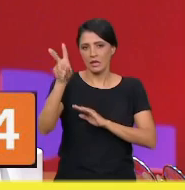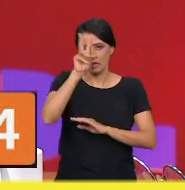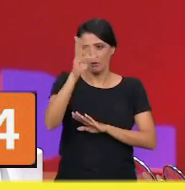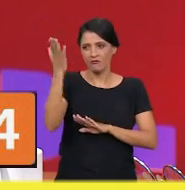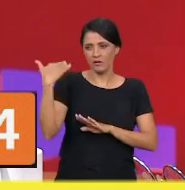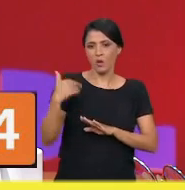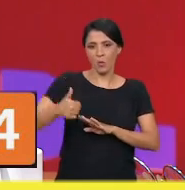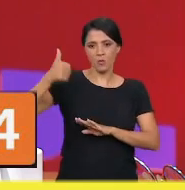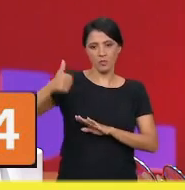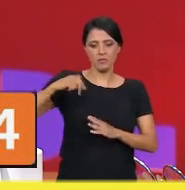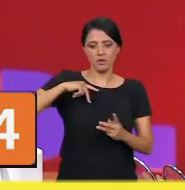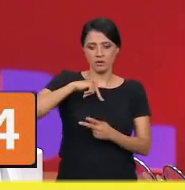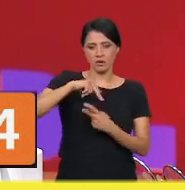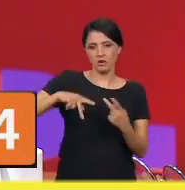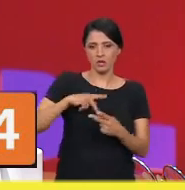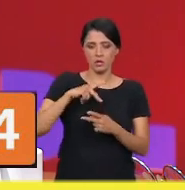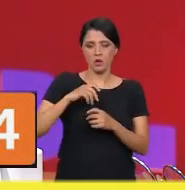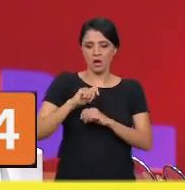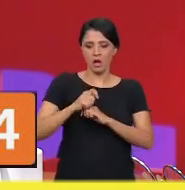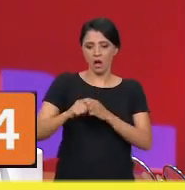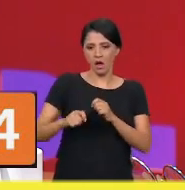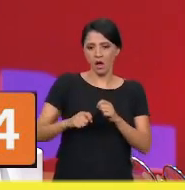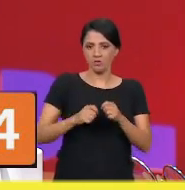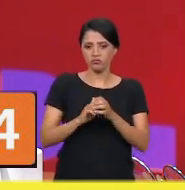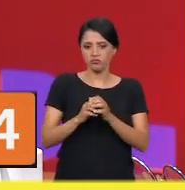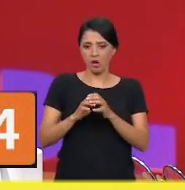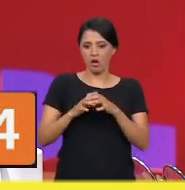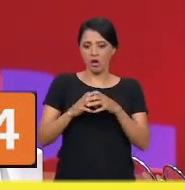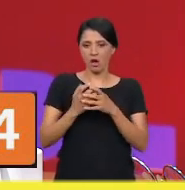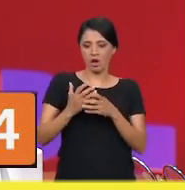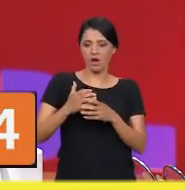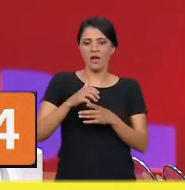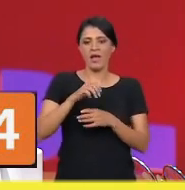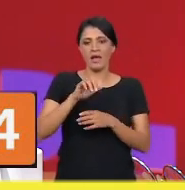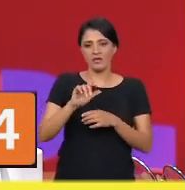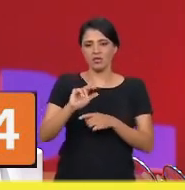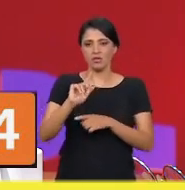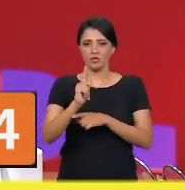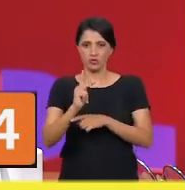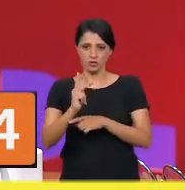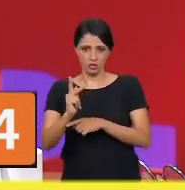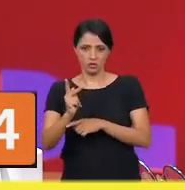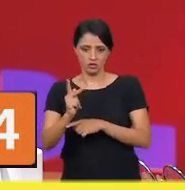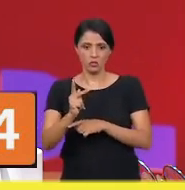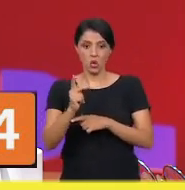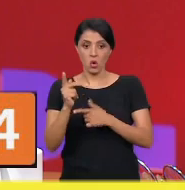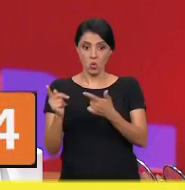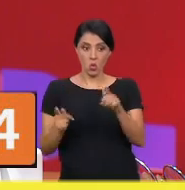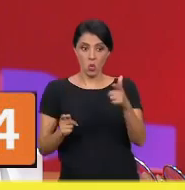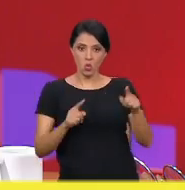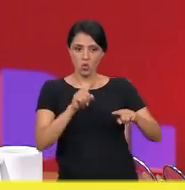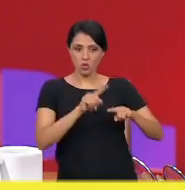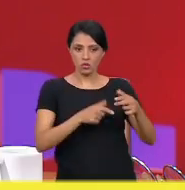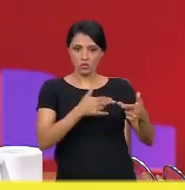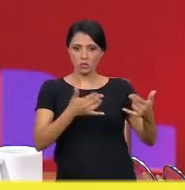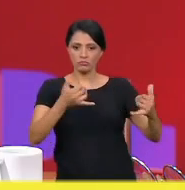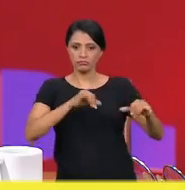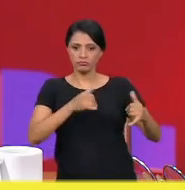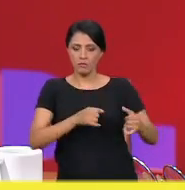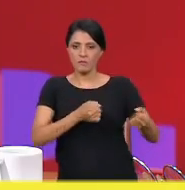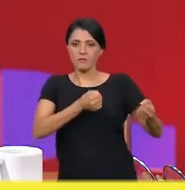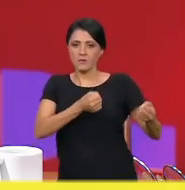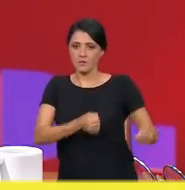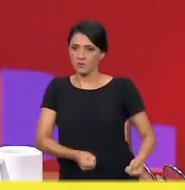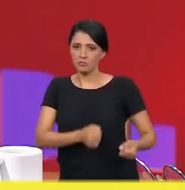primitivo? Que os primeiros átomos começaram a se formar átomos de hélio e hidrogênio. Mas os outros elementos químicos mais